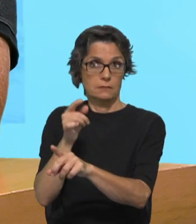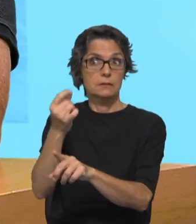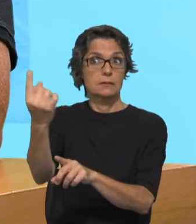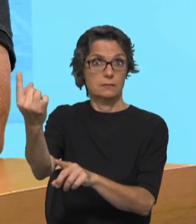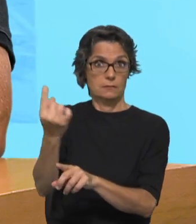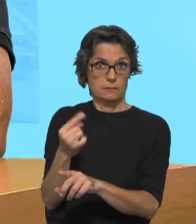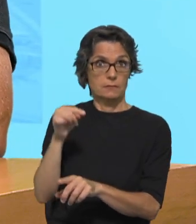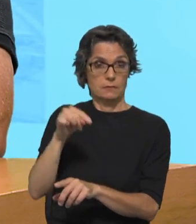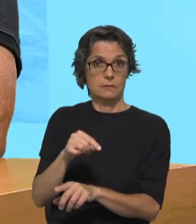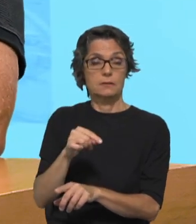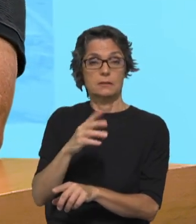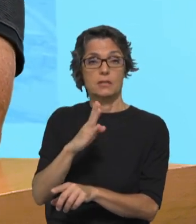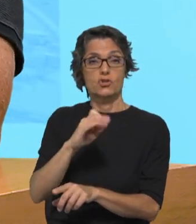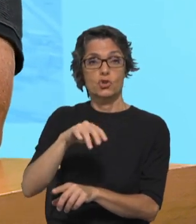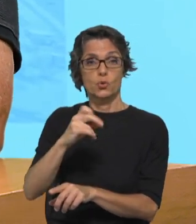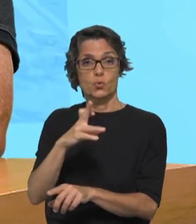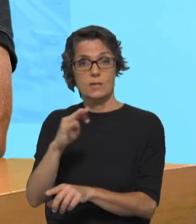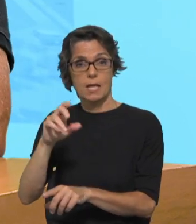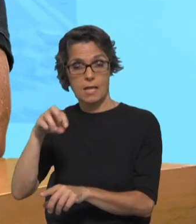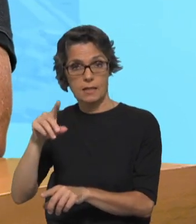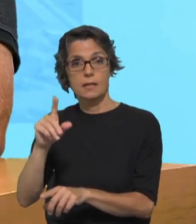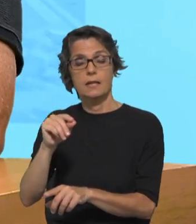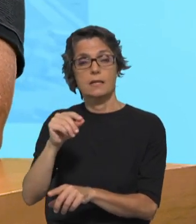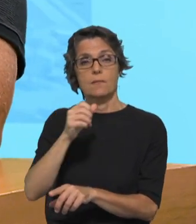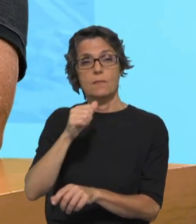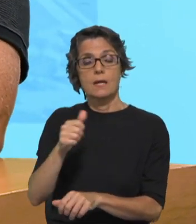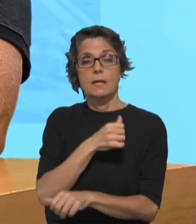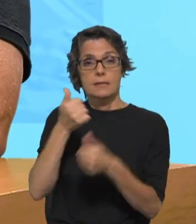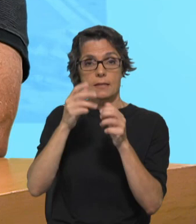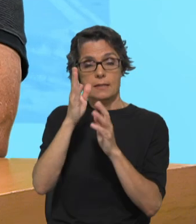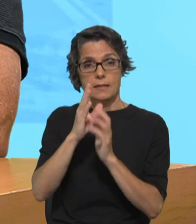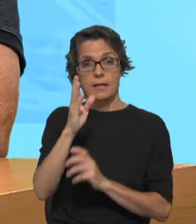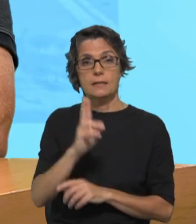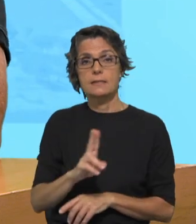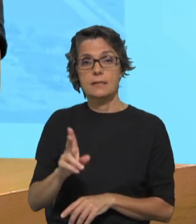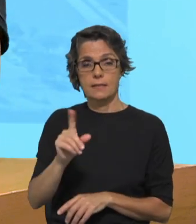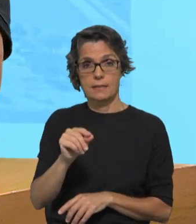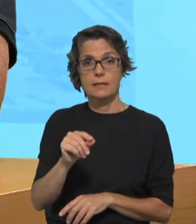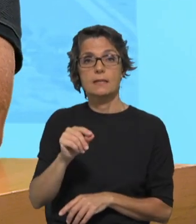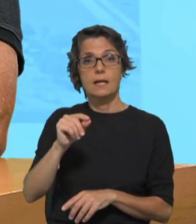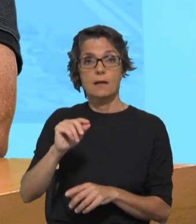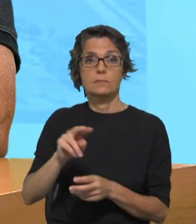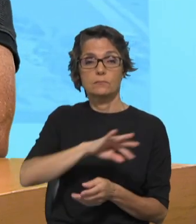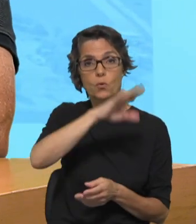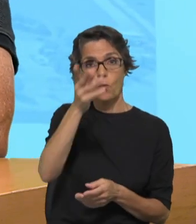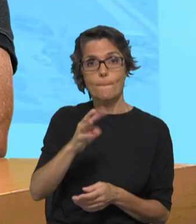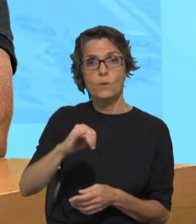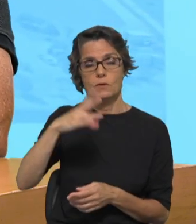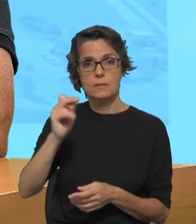venham a Jerusalém, venham à Cidade Santa, venham ao Monte Sião, se convertam ao verdadeiro